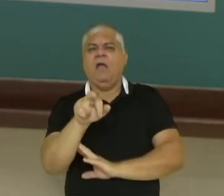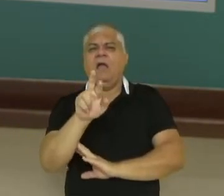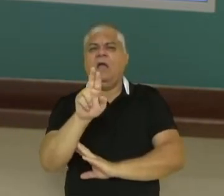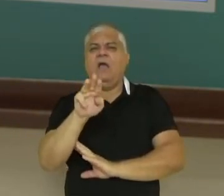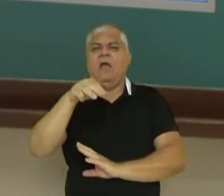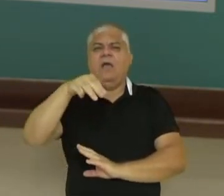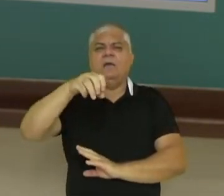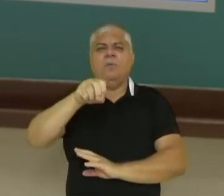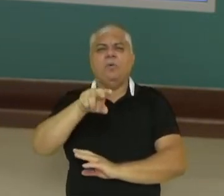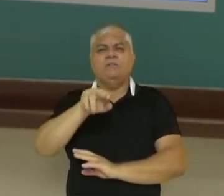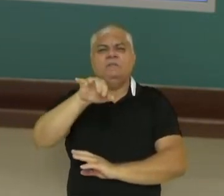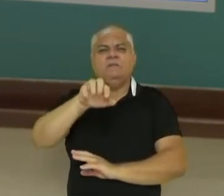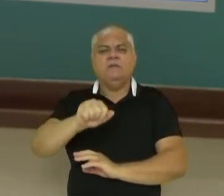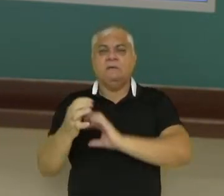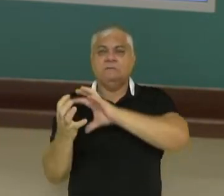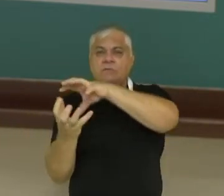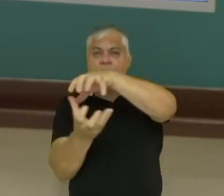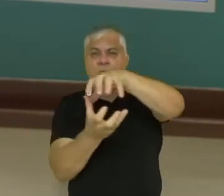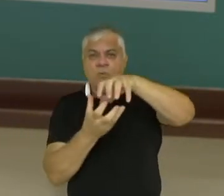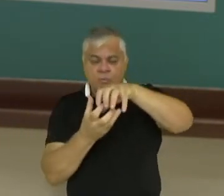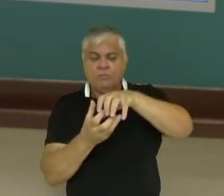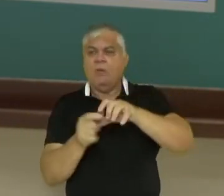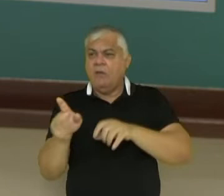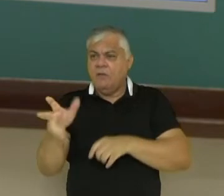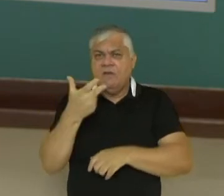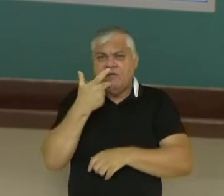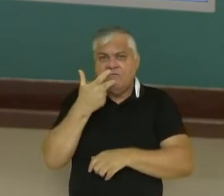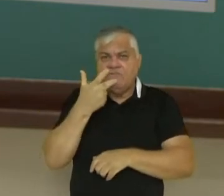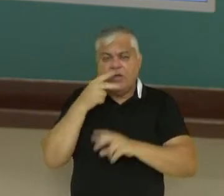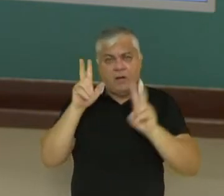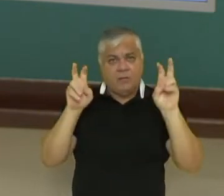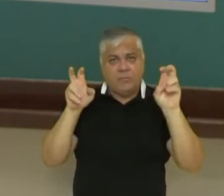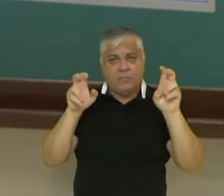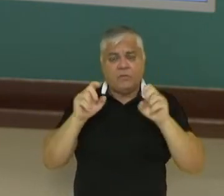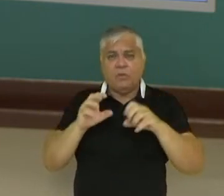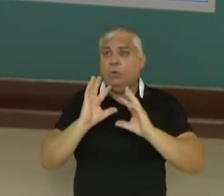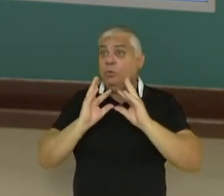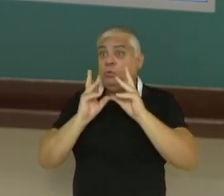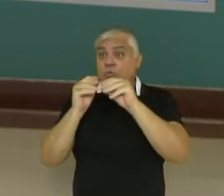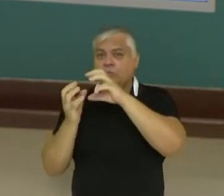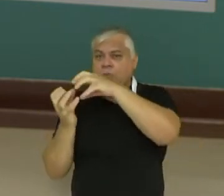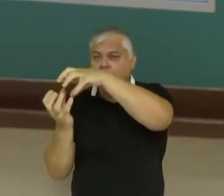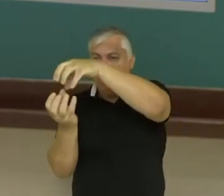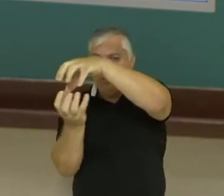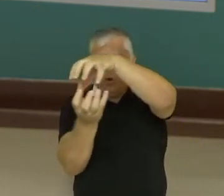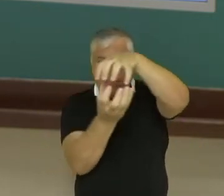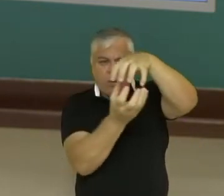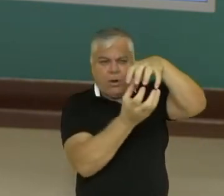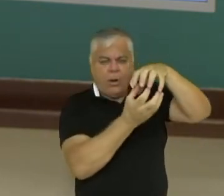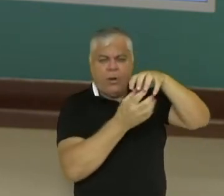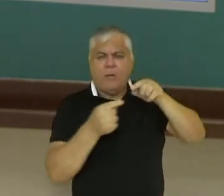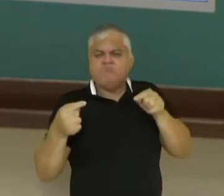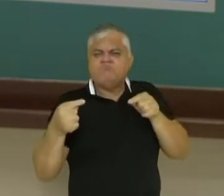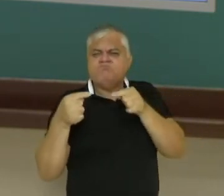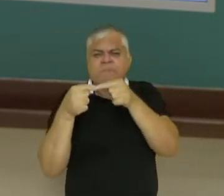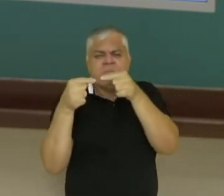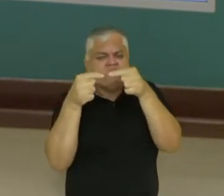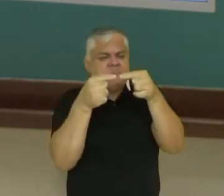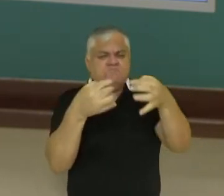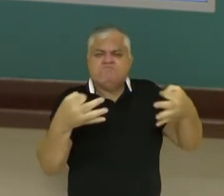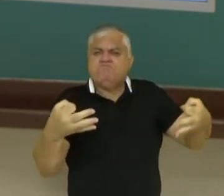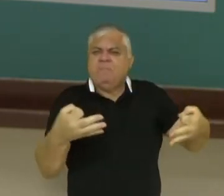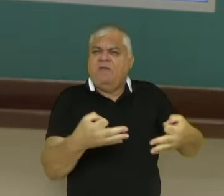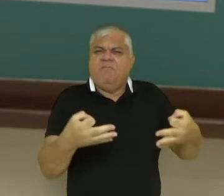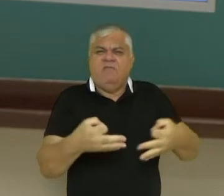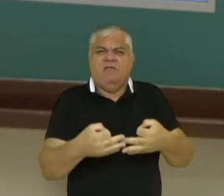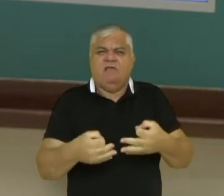os planetas eles estavam organizados, né? Tinha uma certa harmonia, não era uma coisa desorganizada, não era uma coisa feia, né? Tinha uma coisa